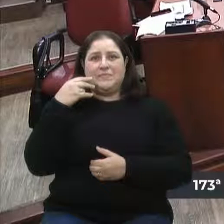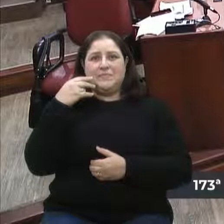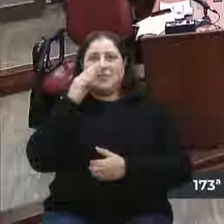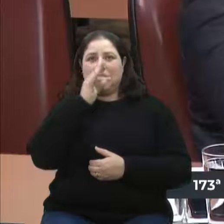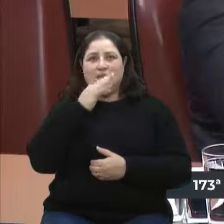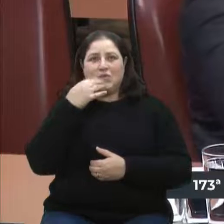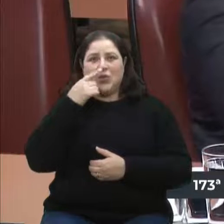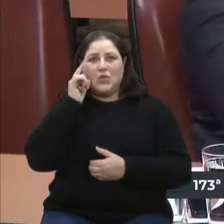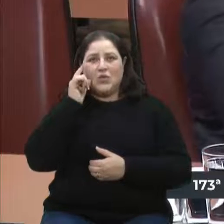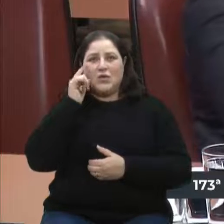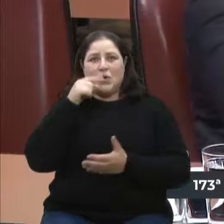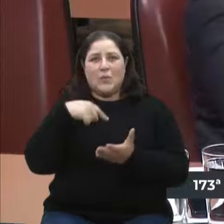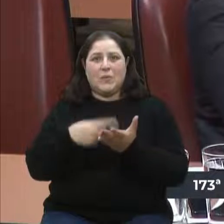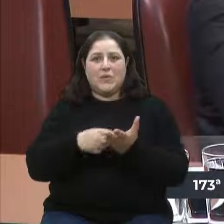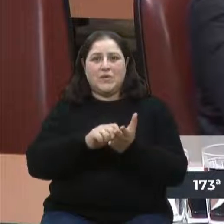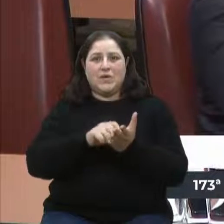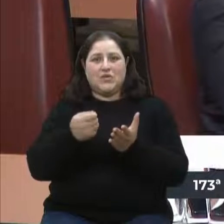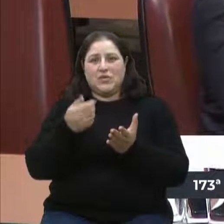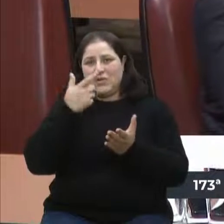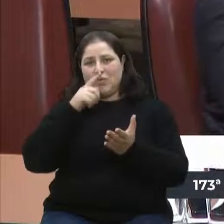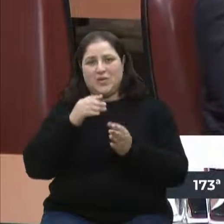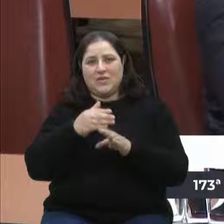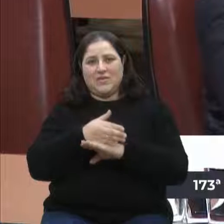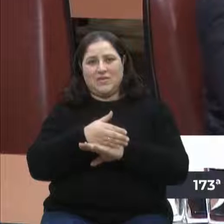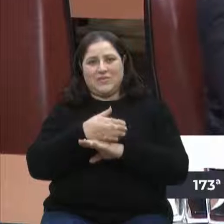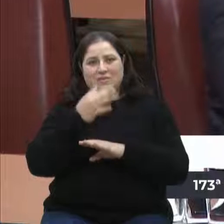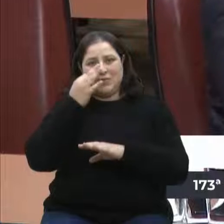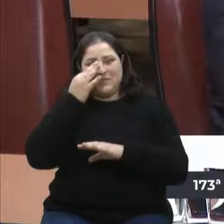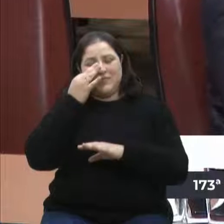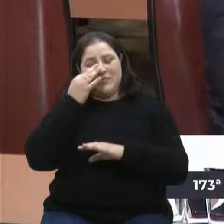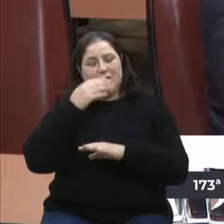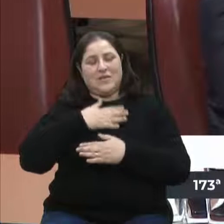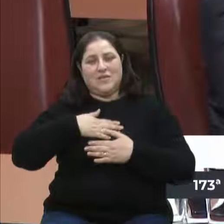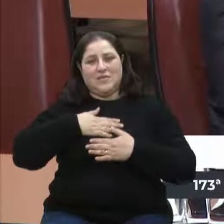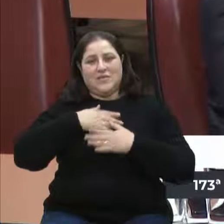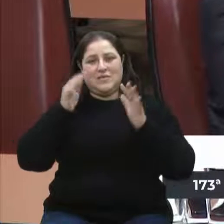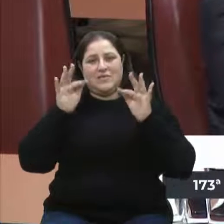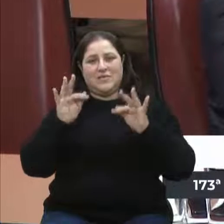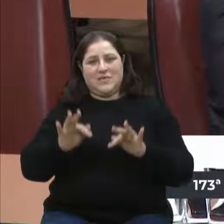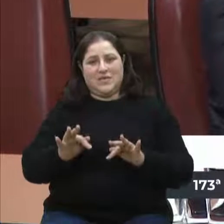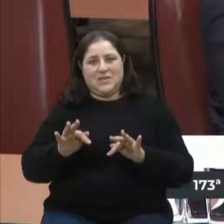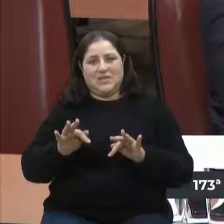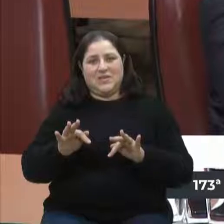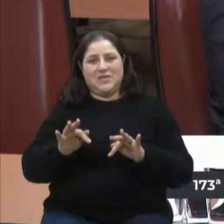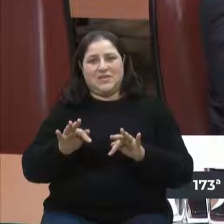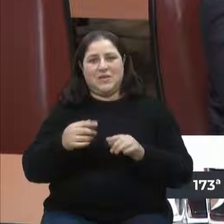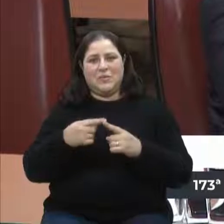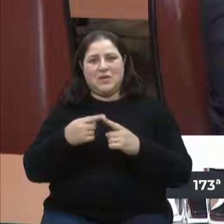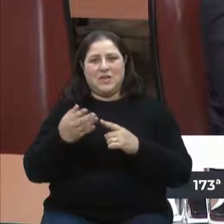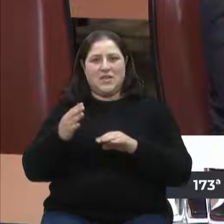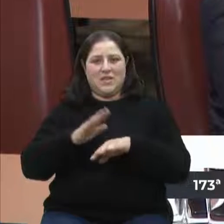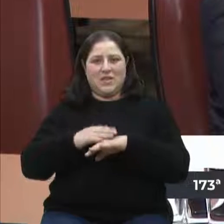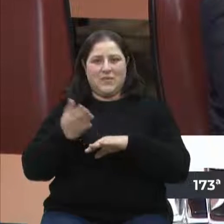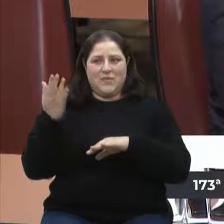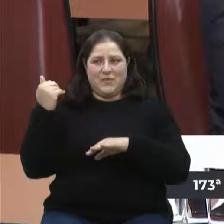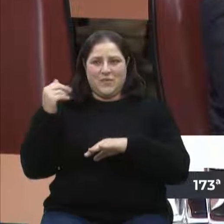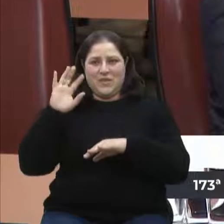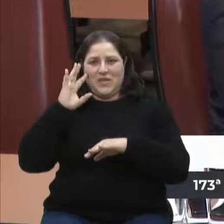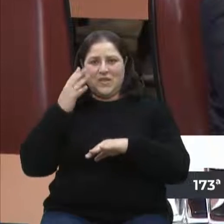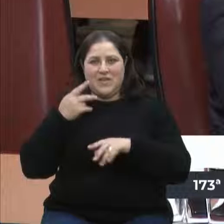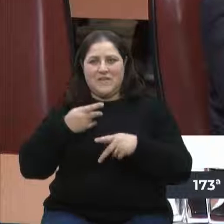presente lá no momento. Mas me sinto, sim, feliz e contemplado, porque desde que, daquela época, quando decidimos de fazer aquela